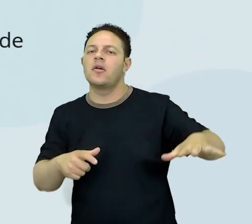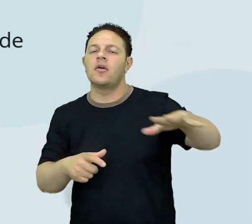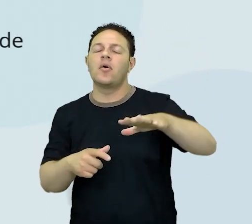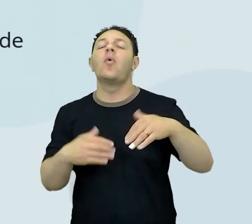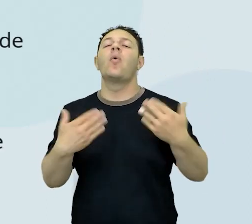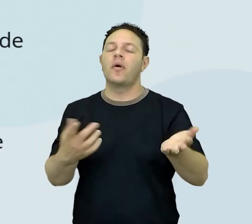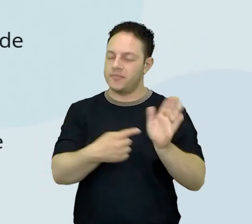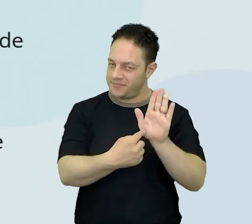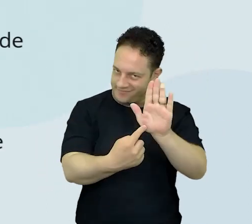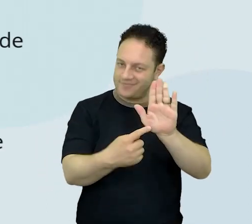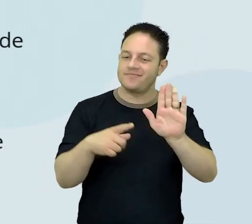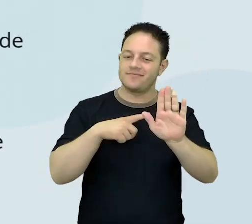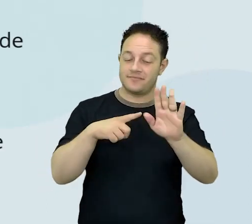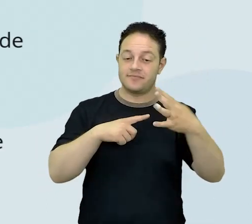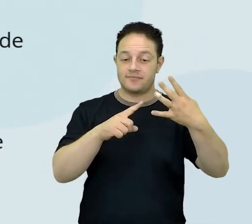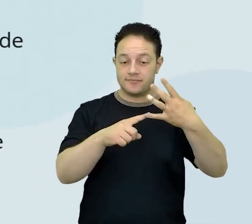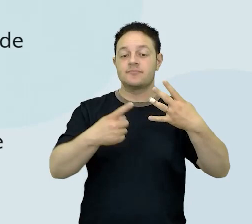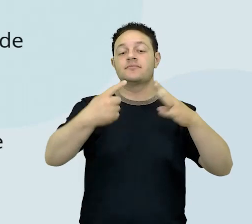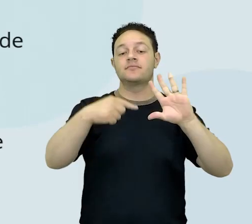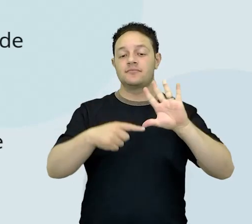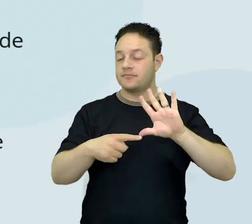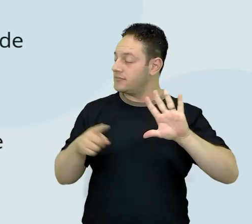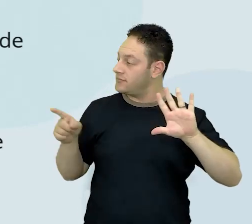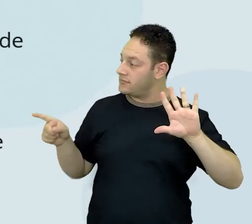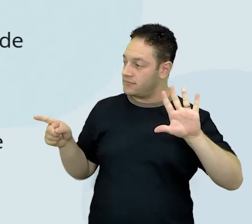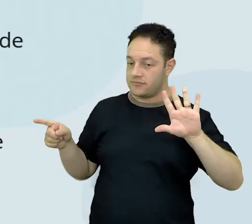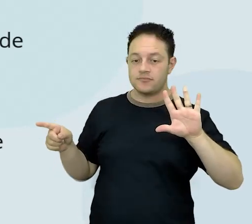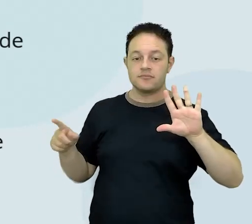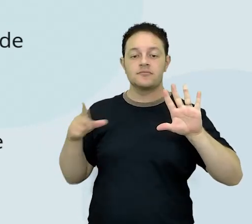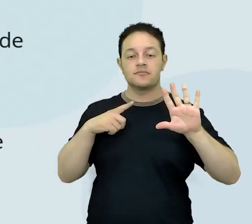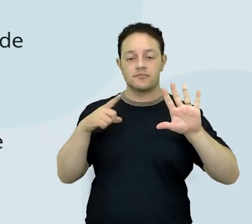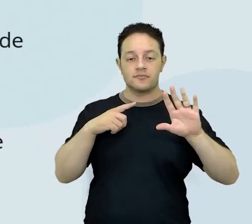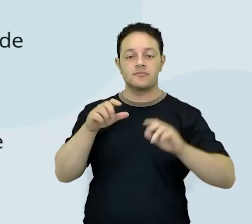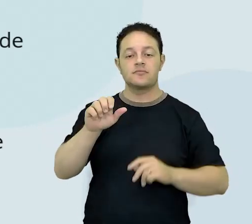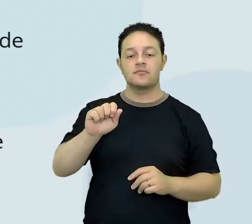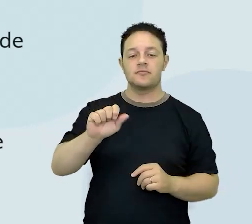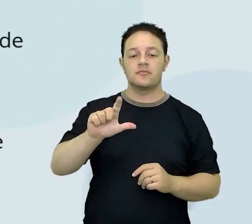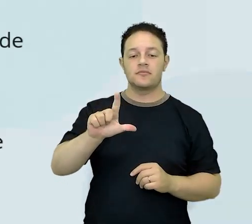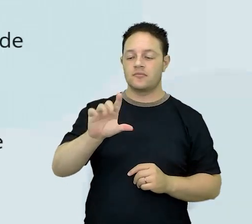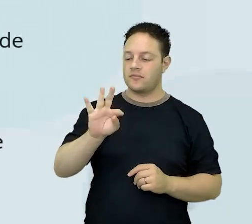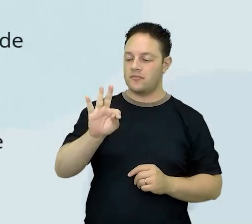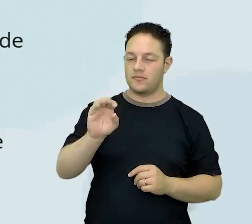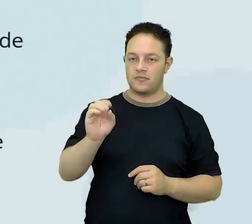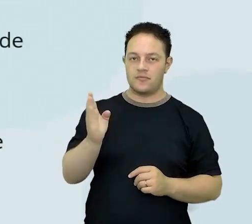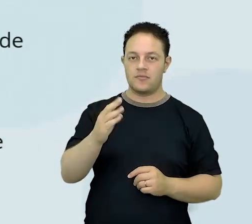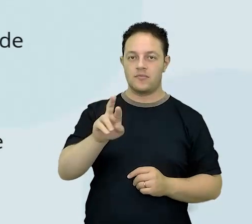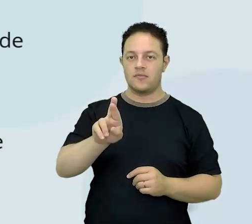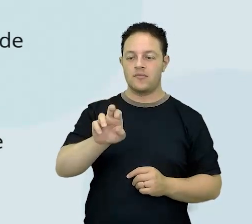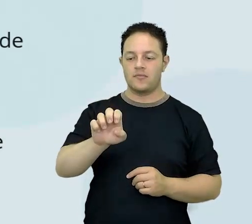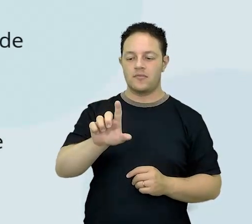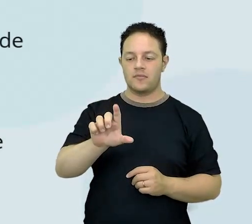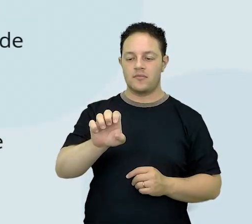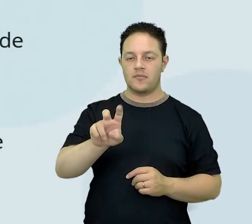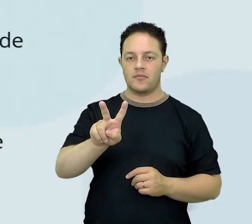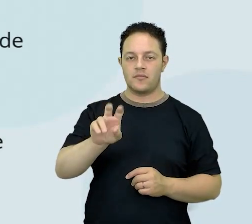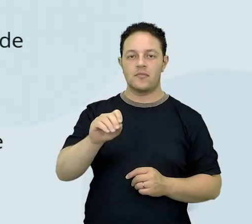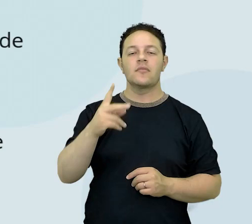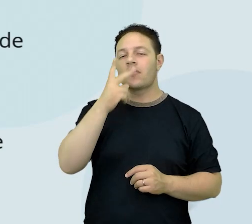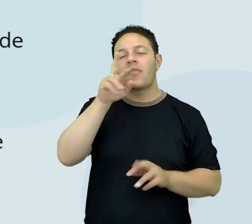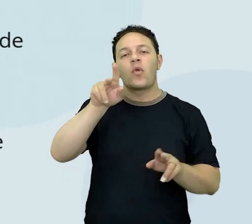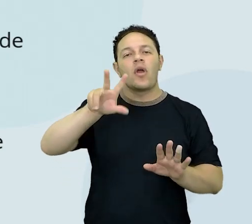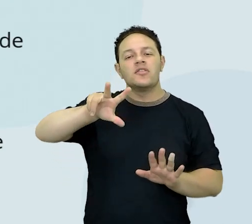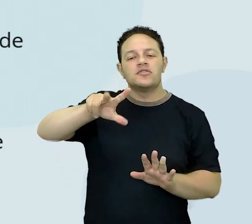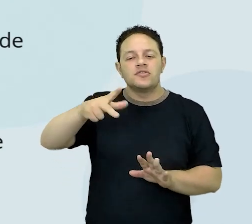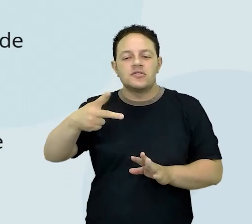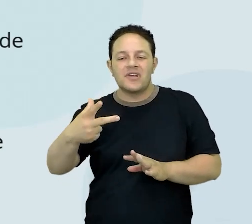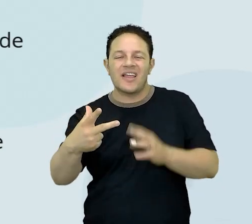localizações. E depois também nós temos os mapas em alto relevo, que são representações